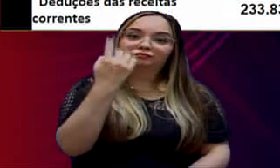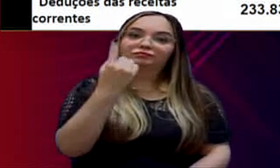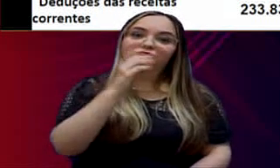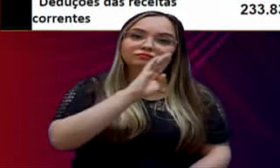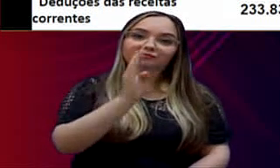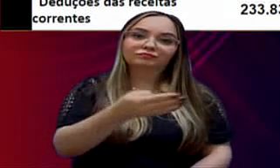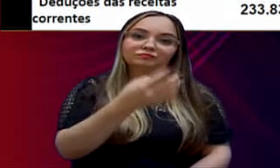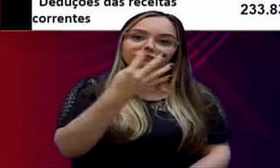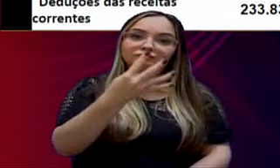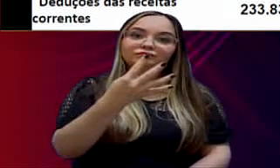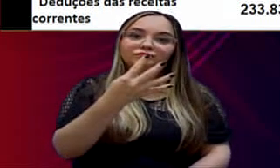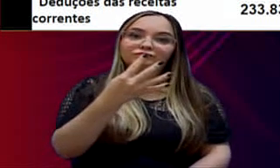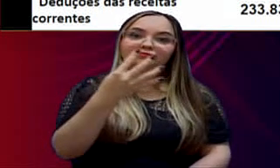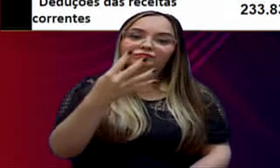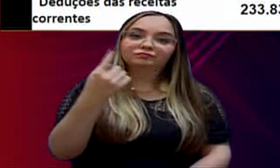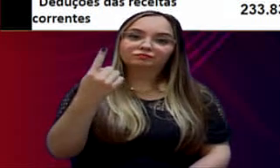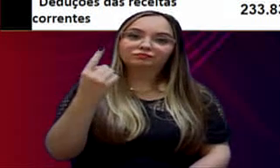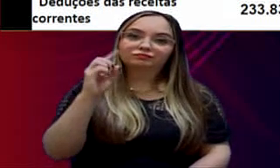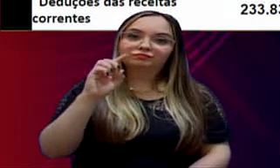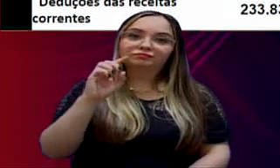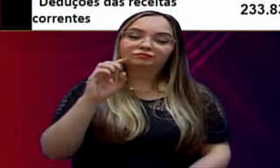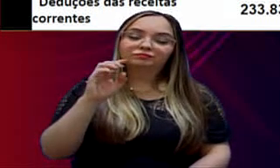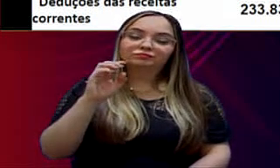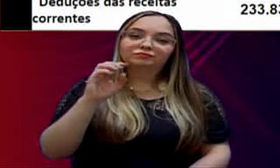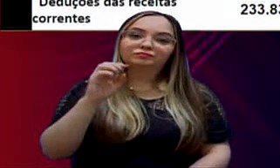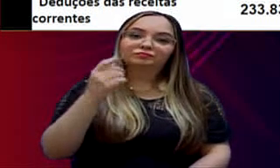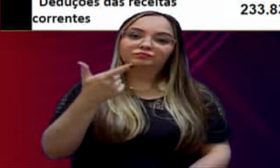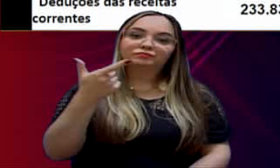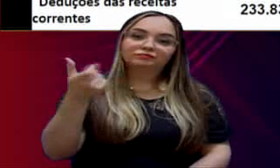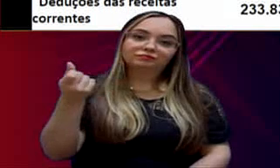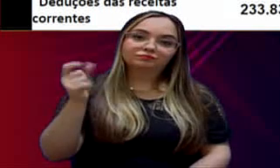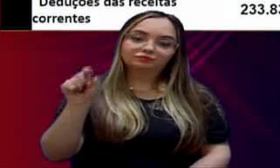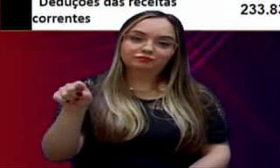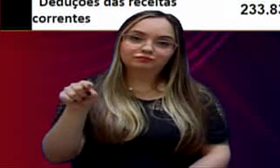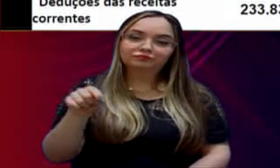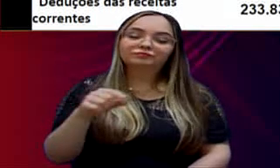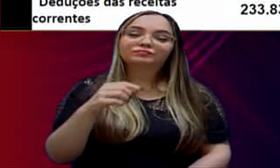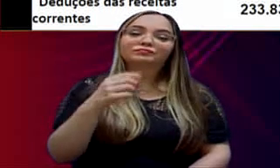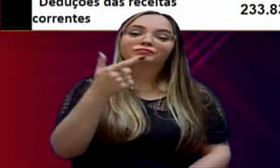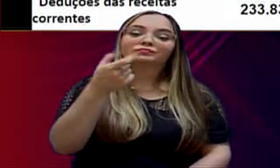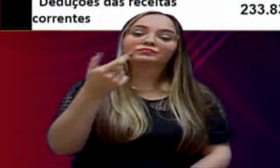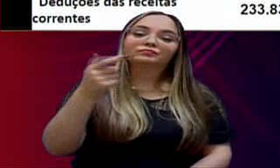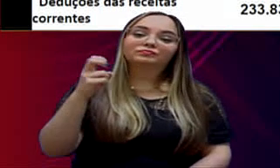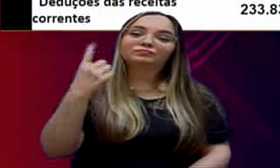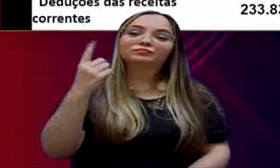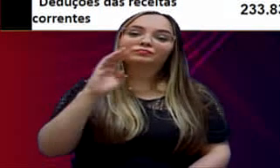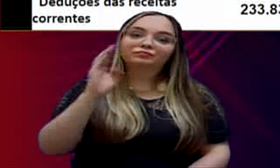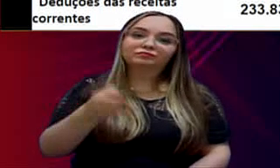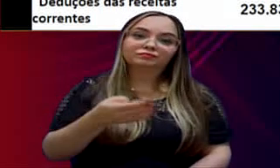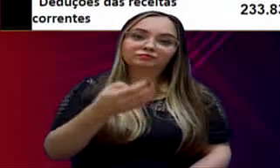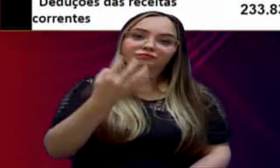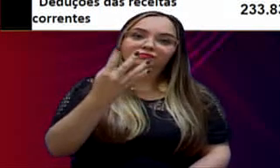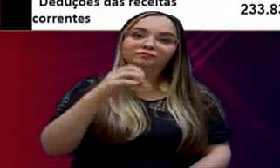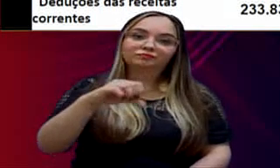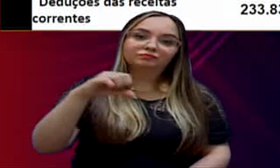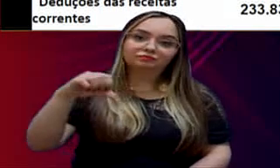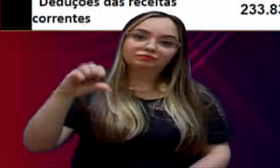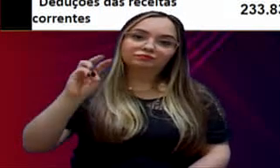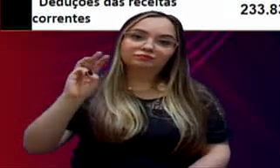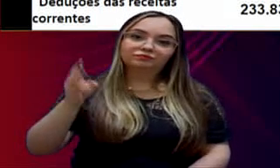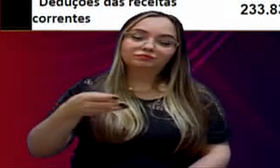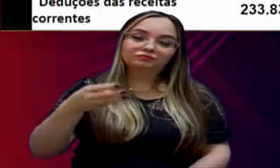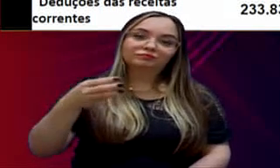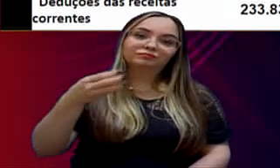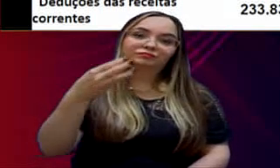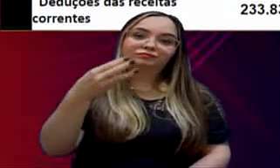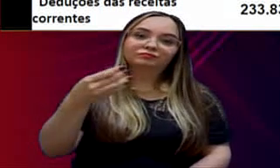441 milhões 206 mil estimativa para 2025 de 1 bilhão 499 milhões